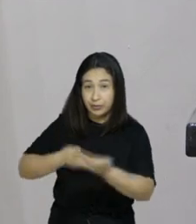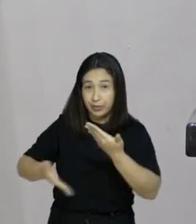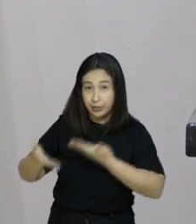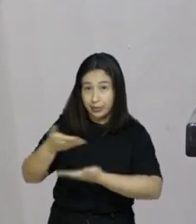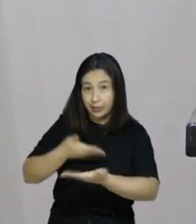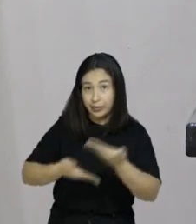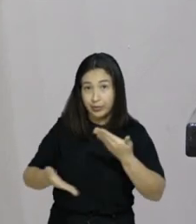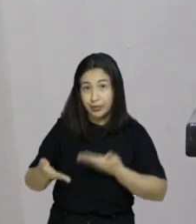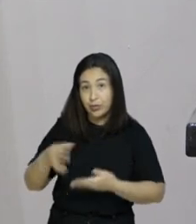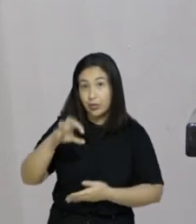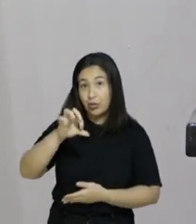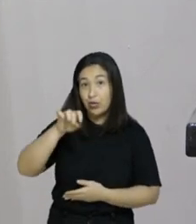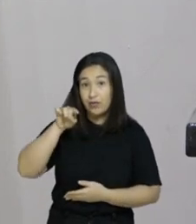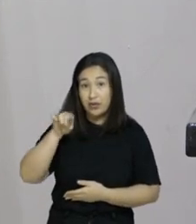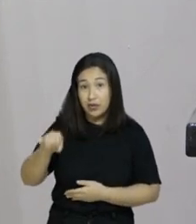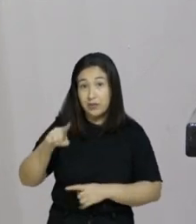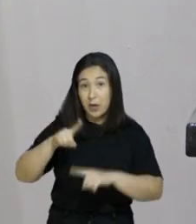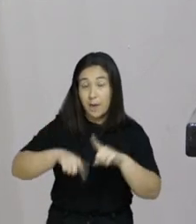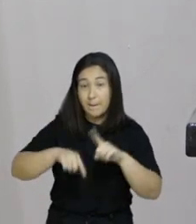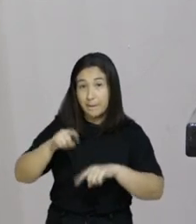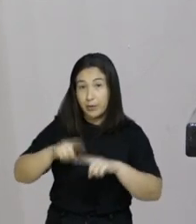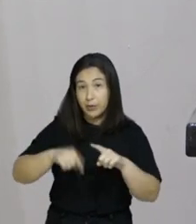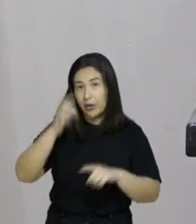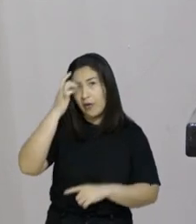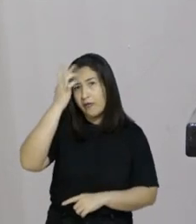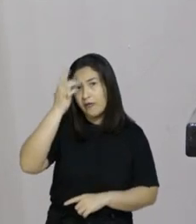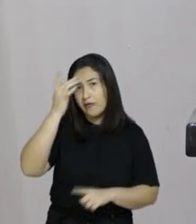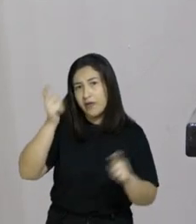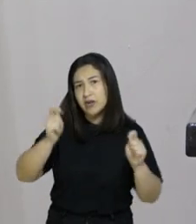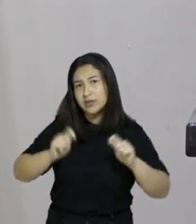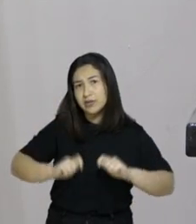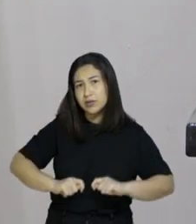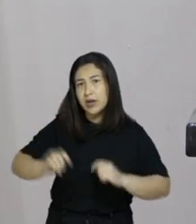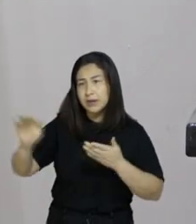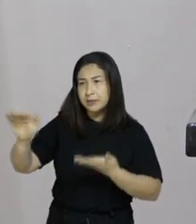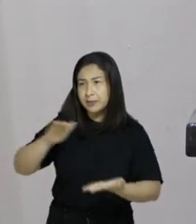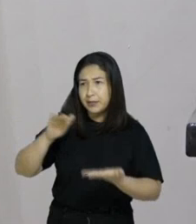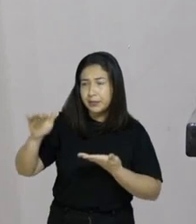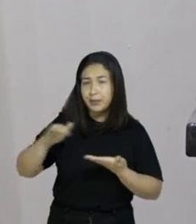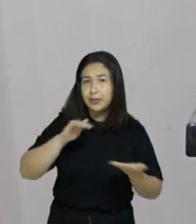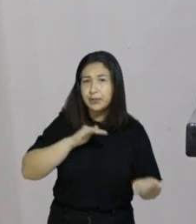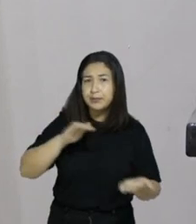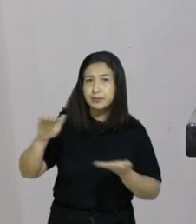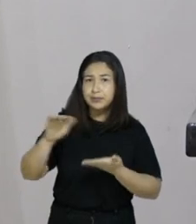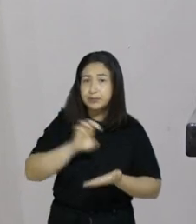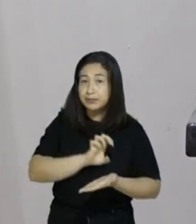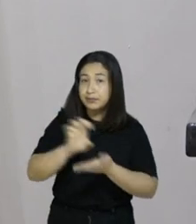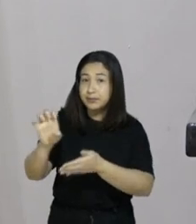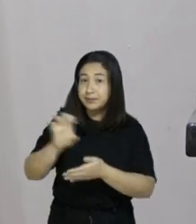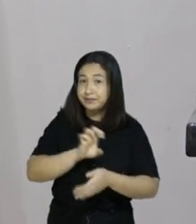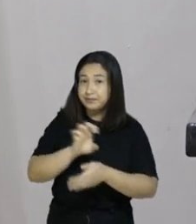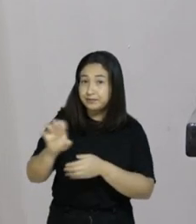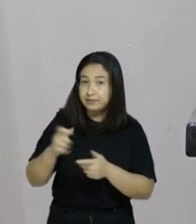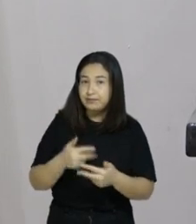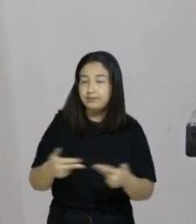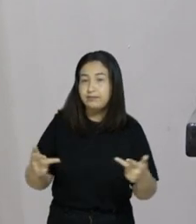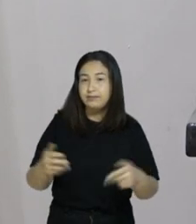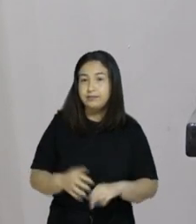mil produtos com facilitação de exportação para os produtos brasileiros e